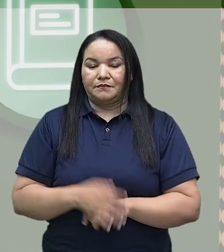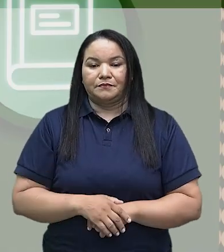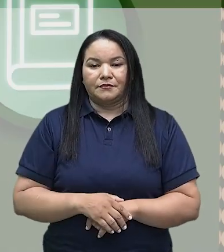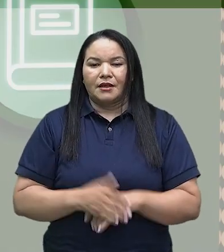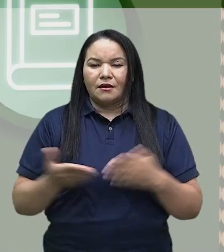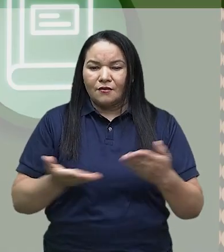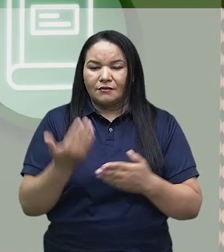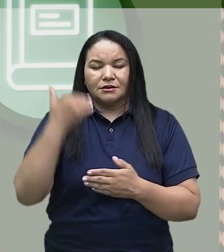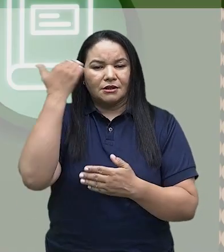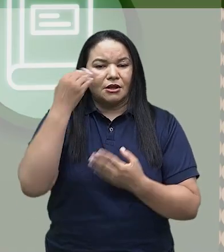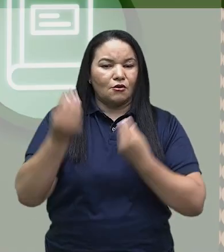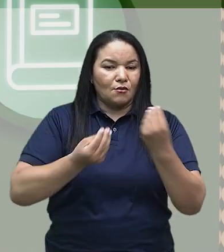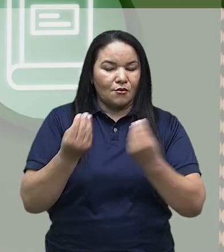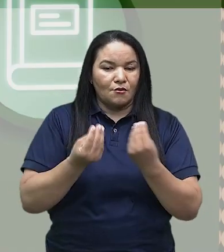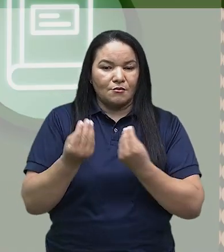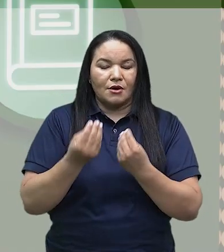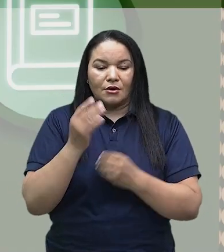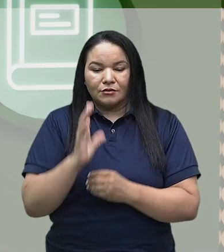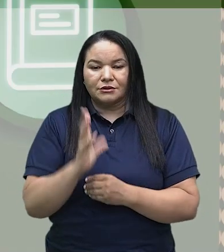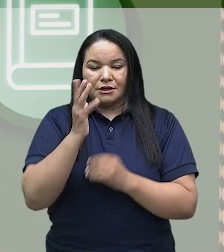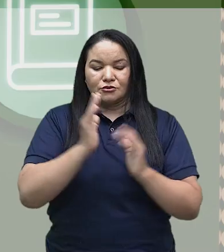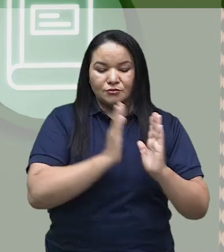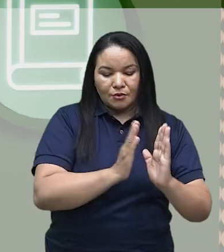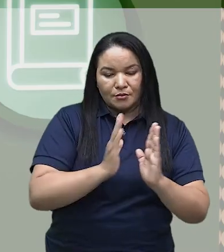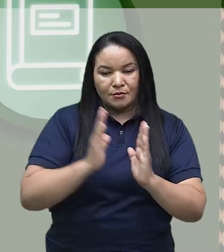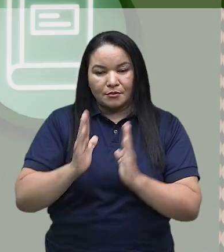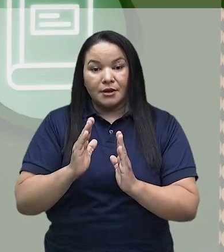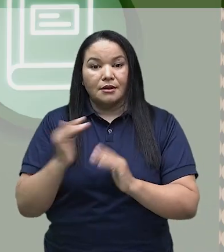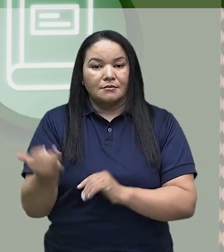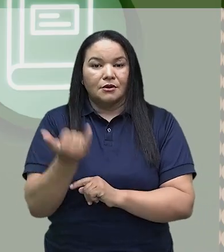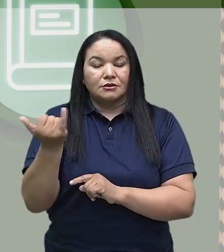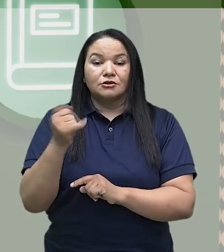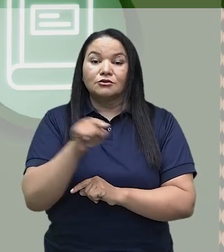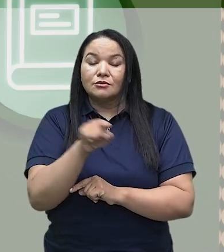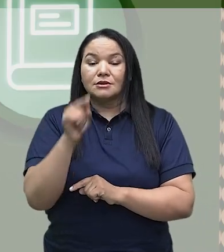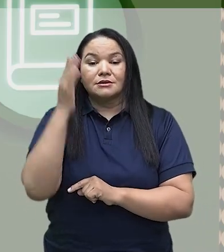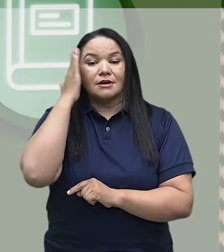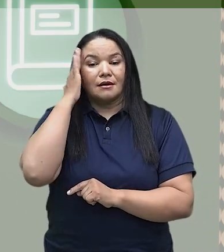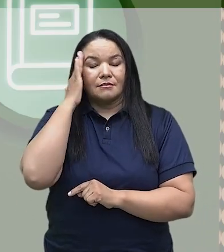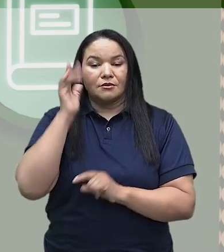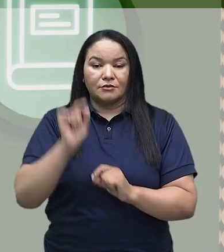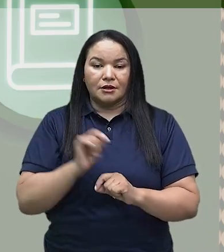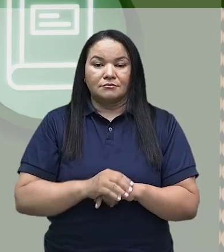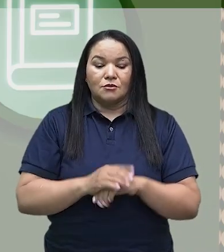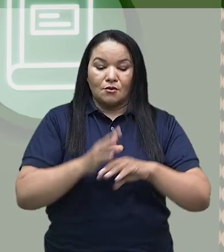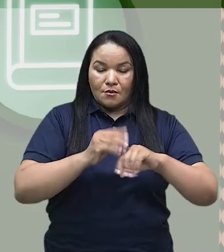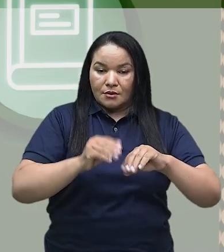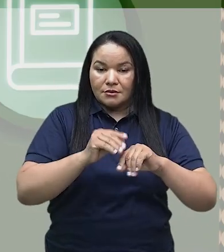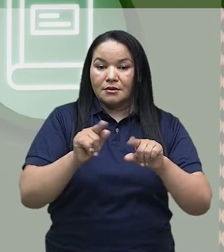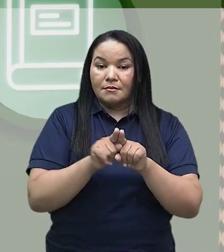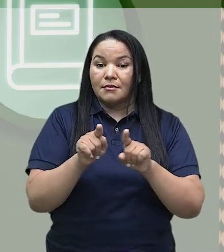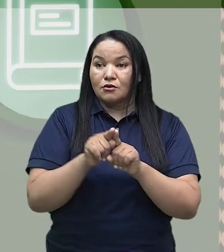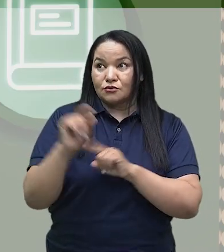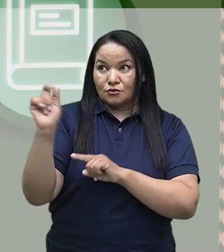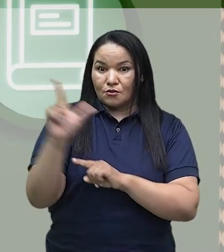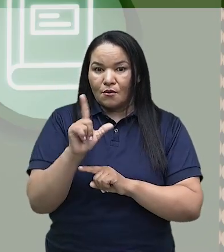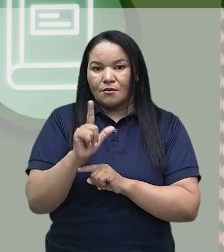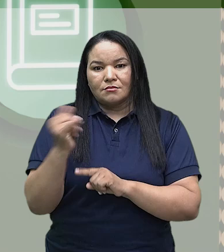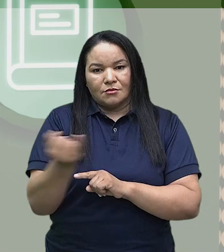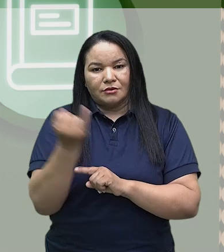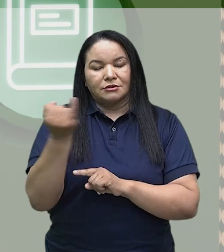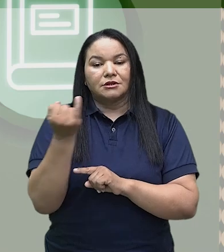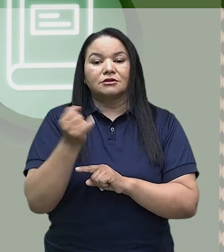entender como é que ocorre esse ciclo, é importante que a gente saiba que o sol é fundamental para dar a